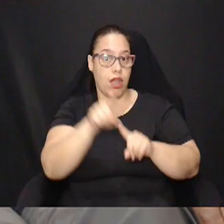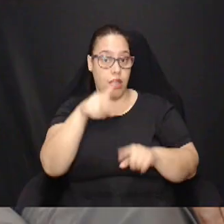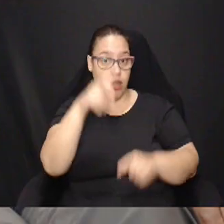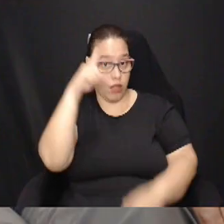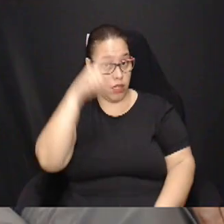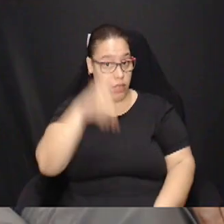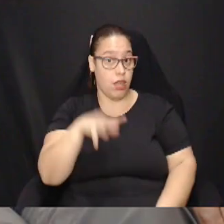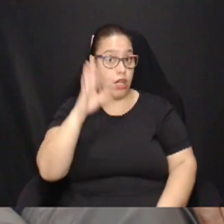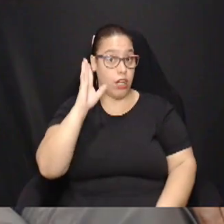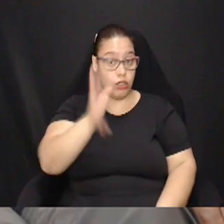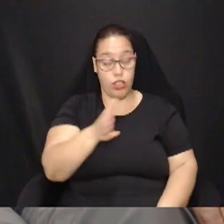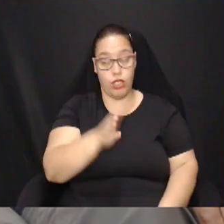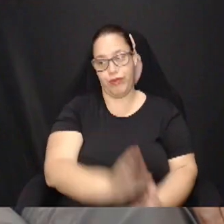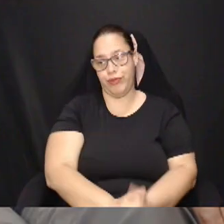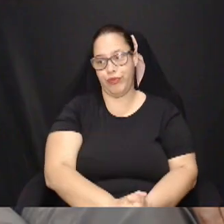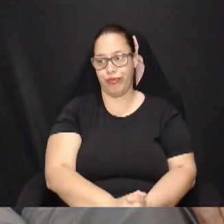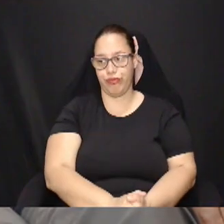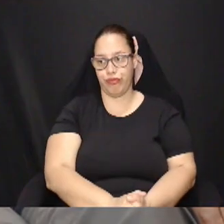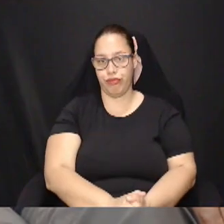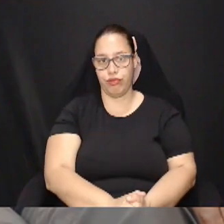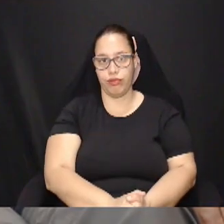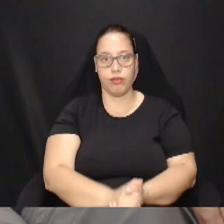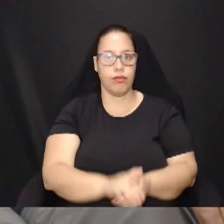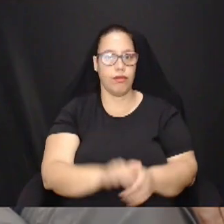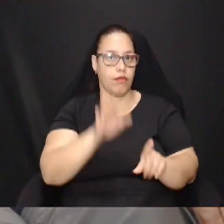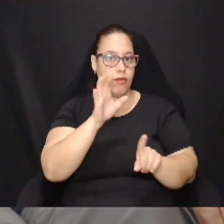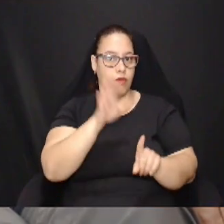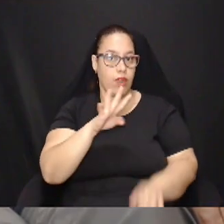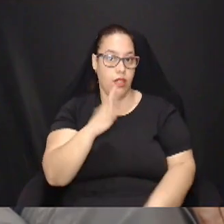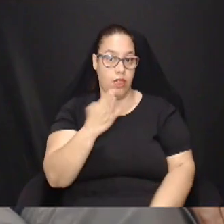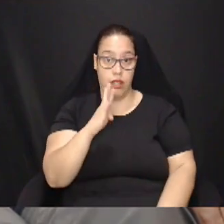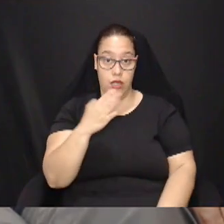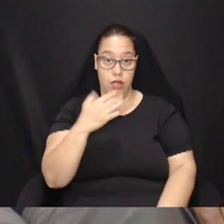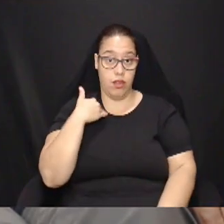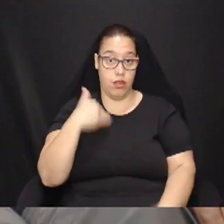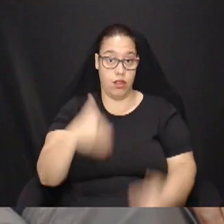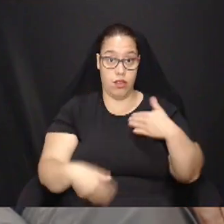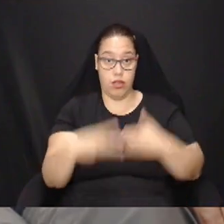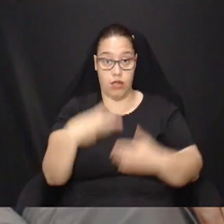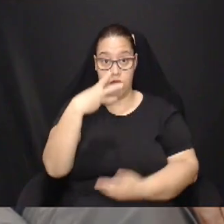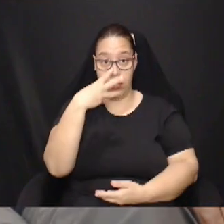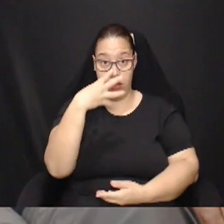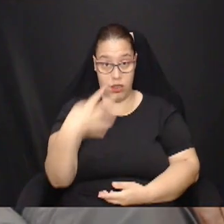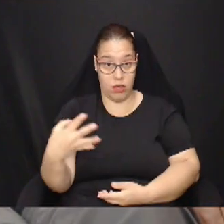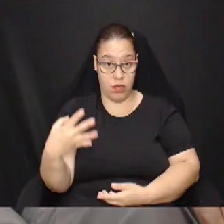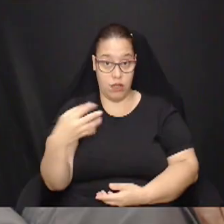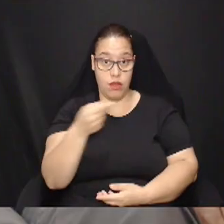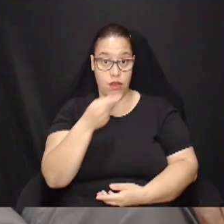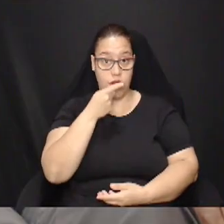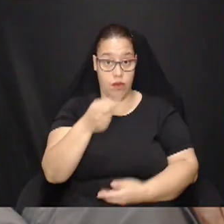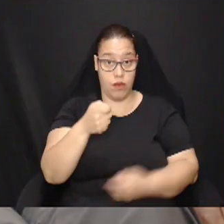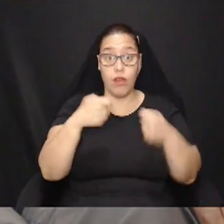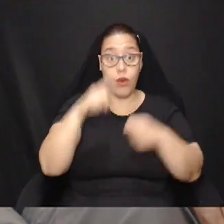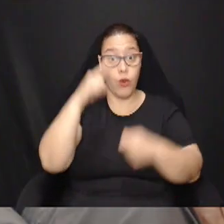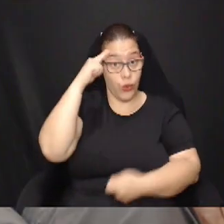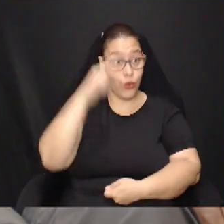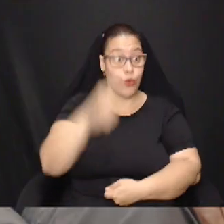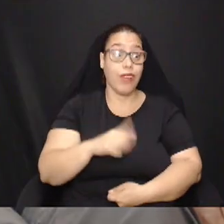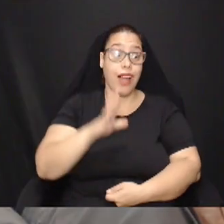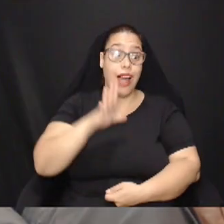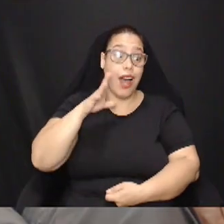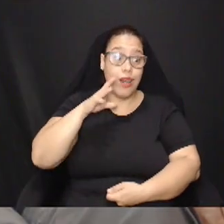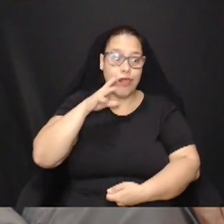a pressão biológica que o seu corpo também, aos 34, vai falar, você precisa decidir isso logo, e